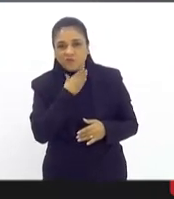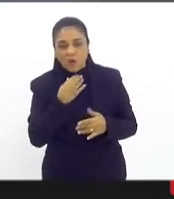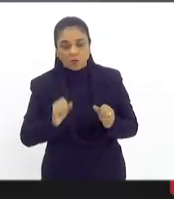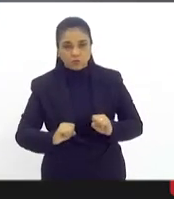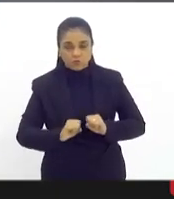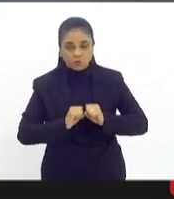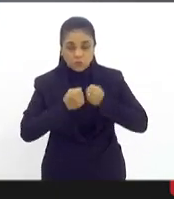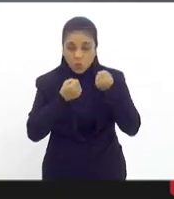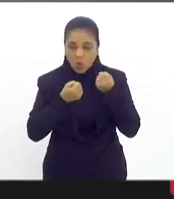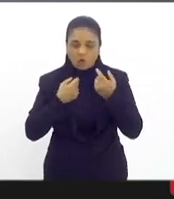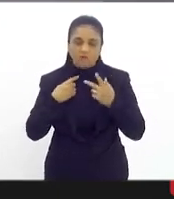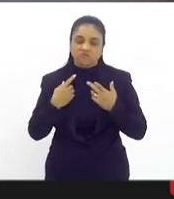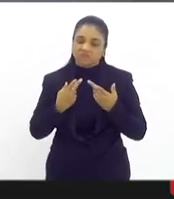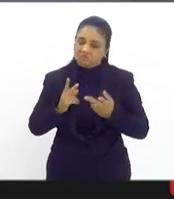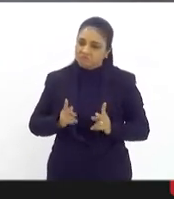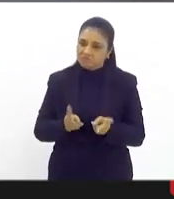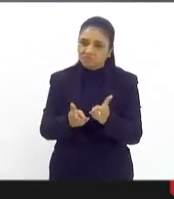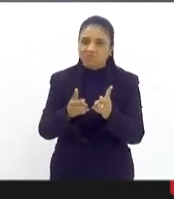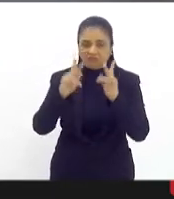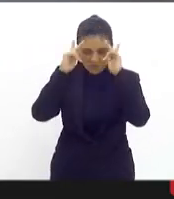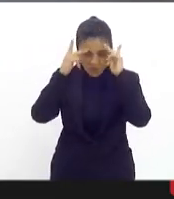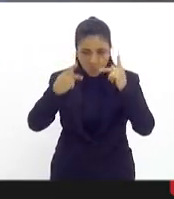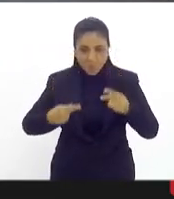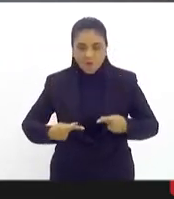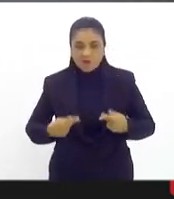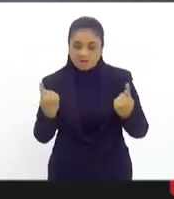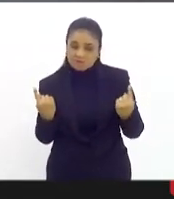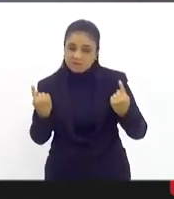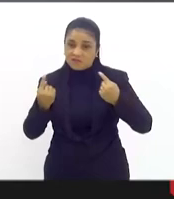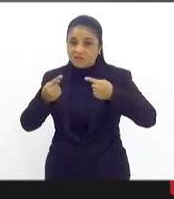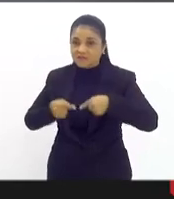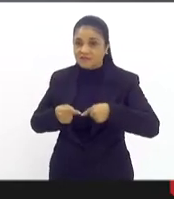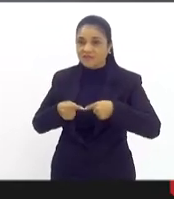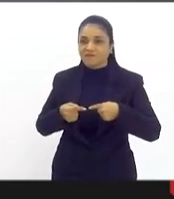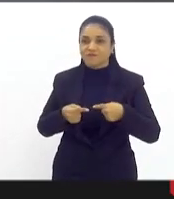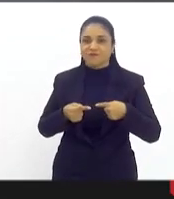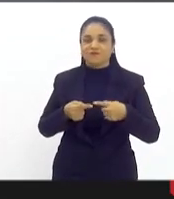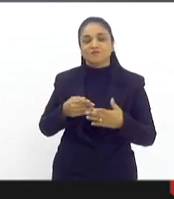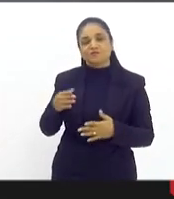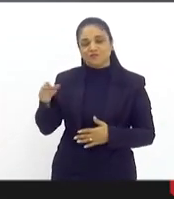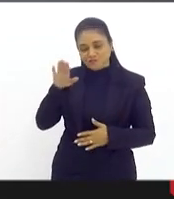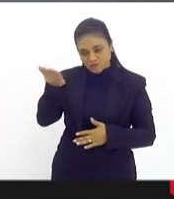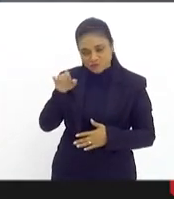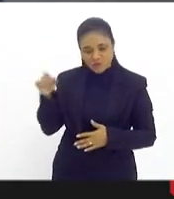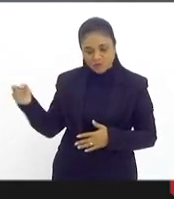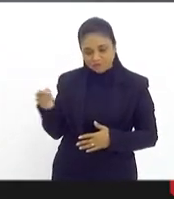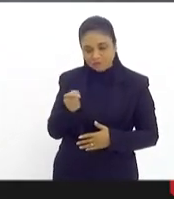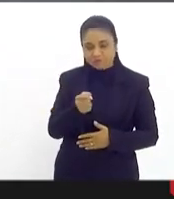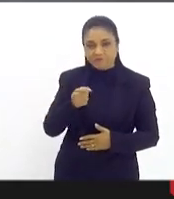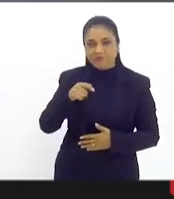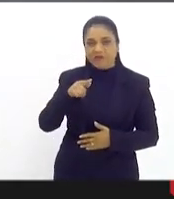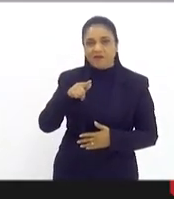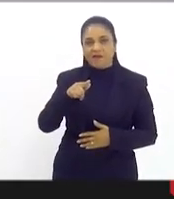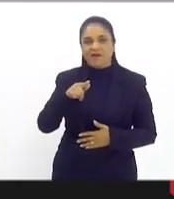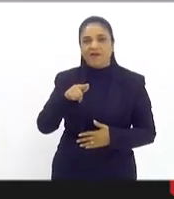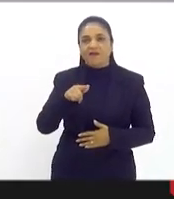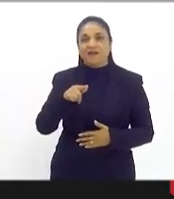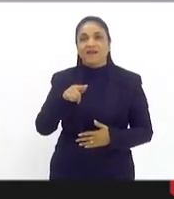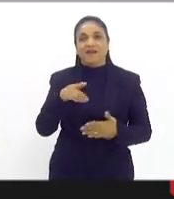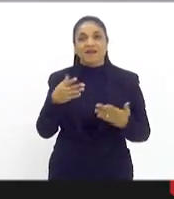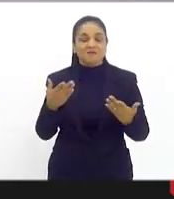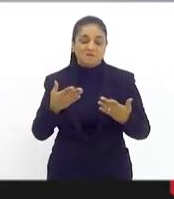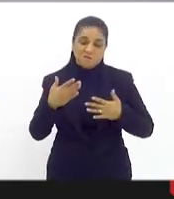dos humanistas, né? Mas agora o desafio é muito maior. Então você pode chamar nosso próximo, Ingrid. Depois dessa